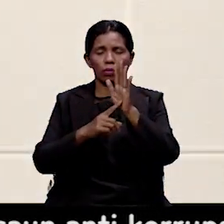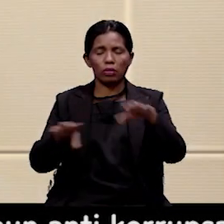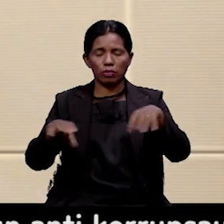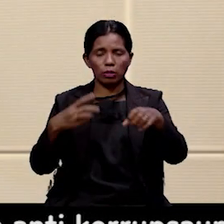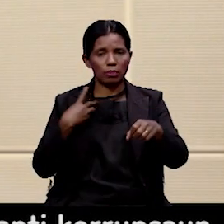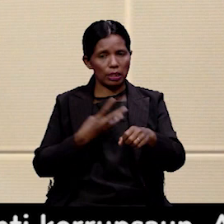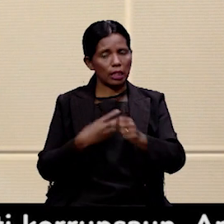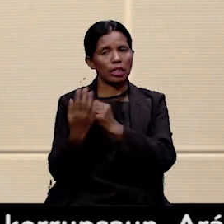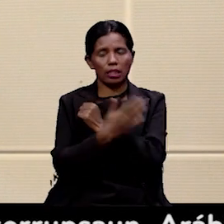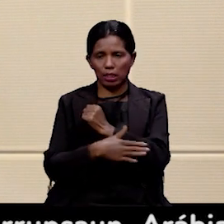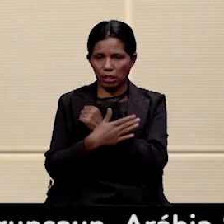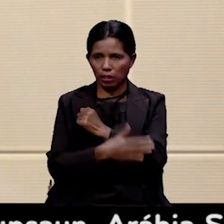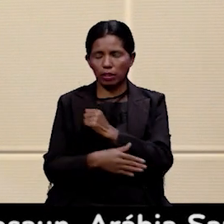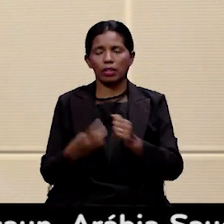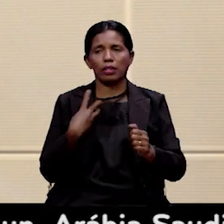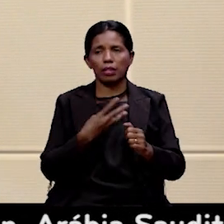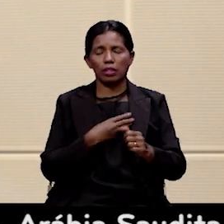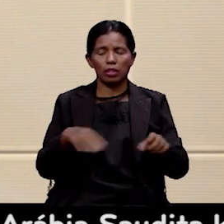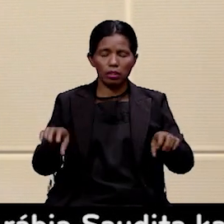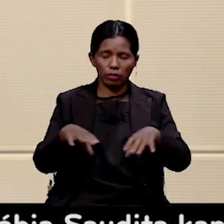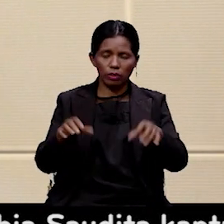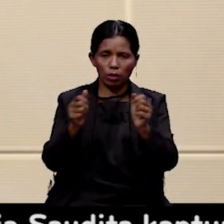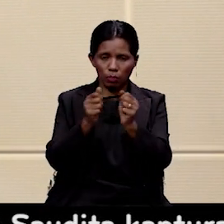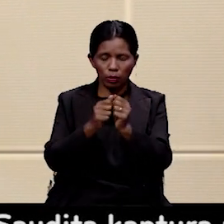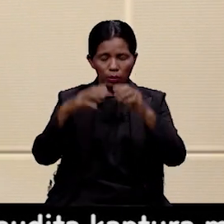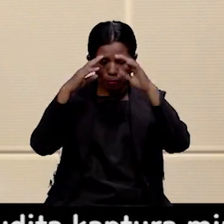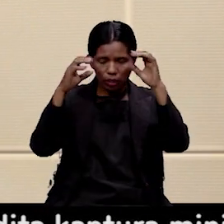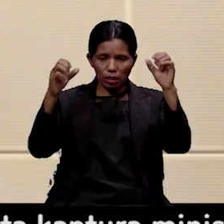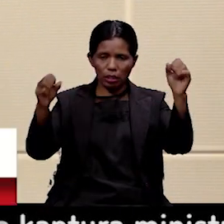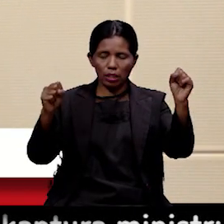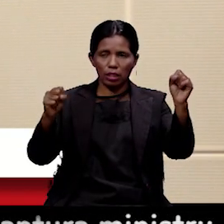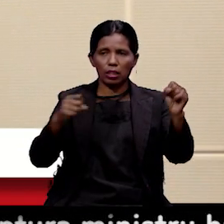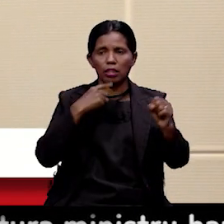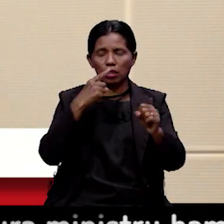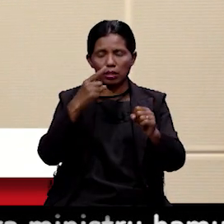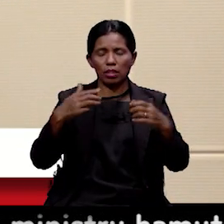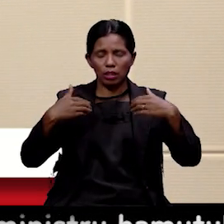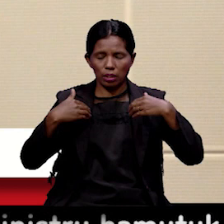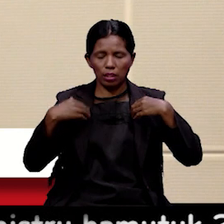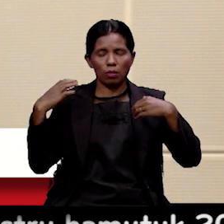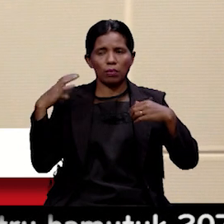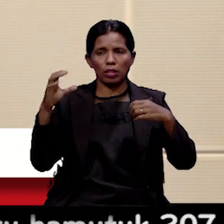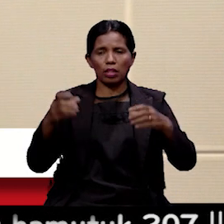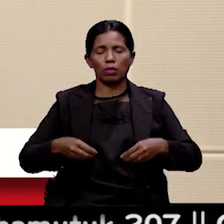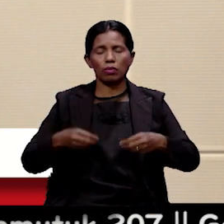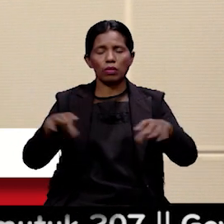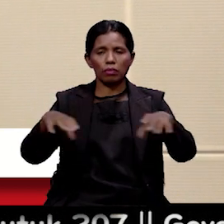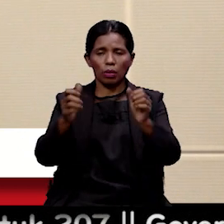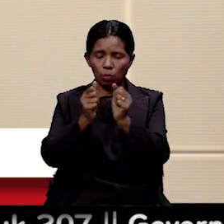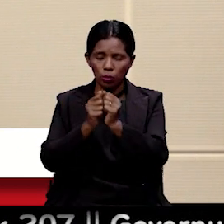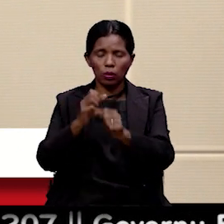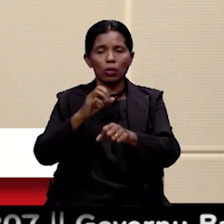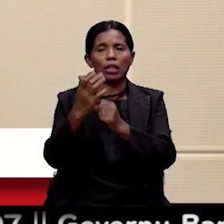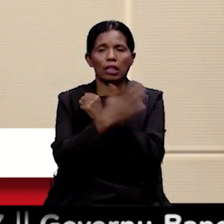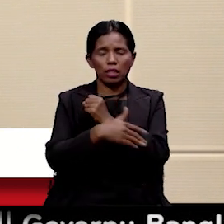nação. Poderão contar com a contribuição do Presidente da República no âmbito das suas competências relativas às relações internacionais, no que